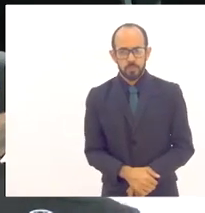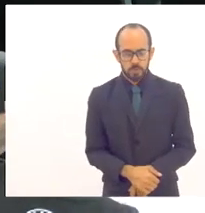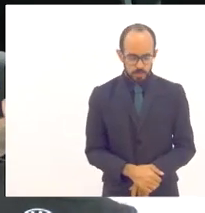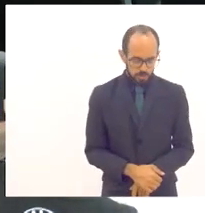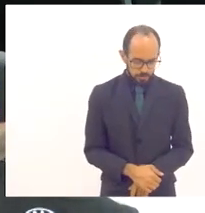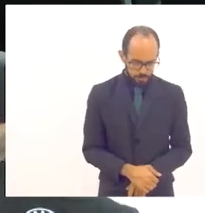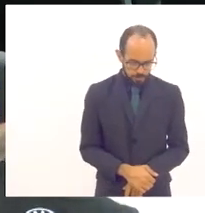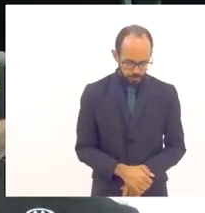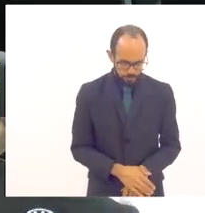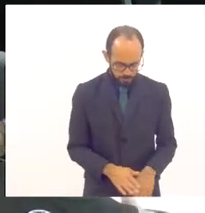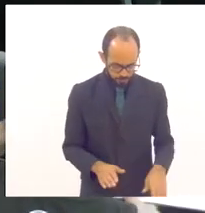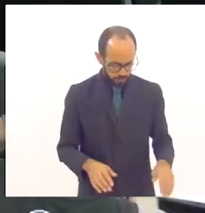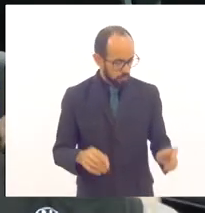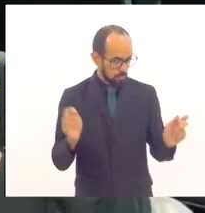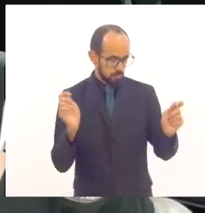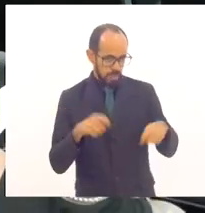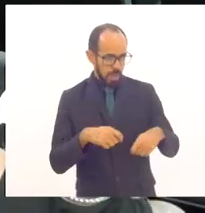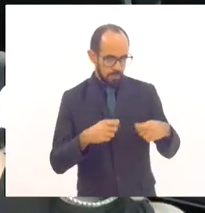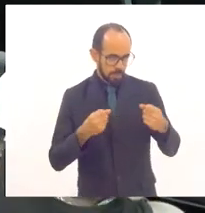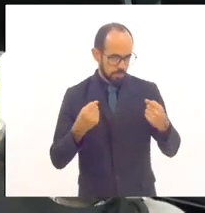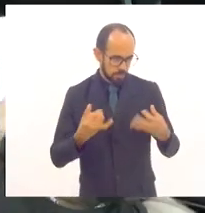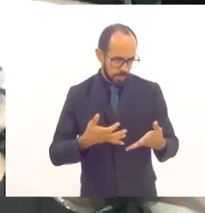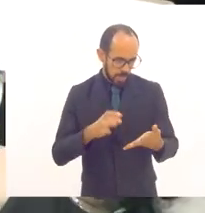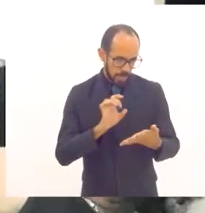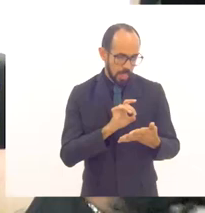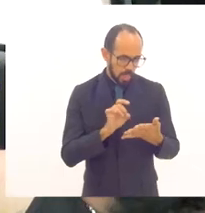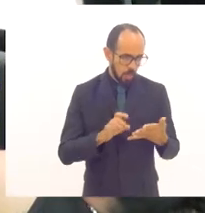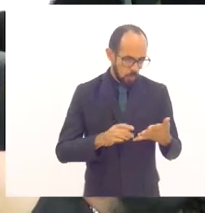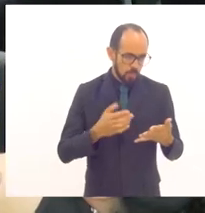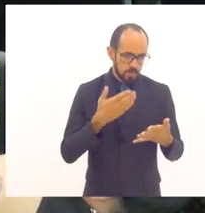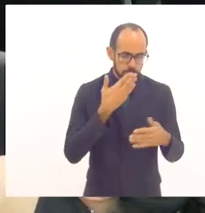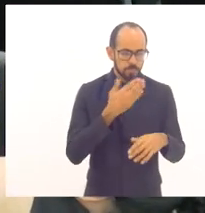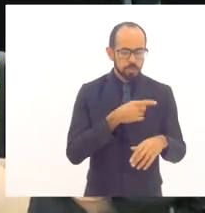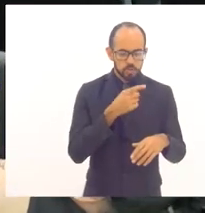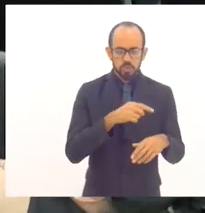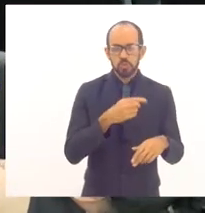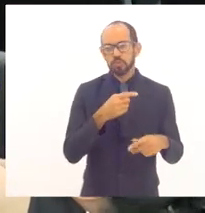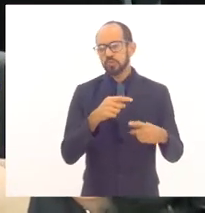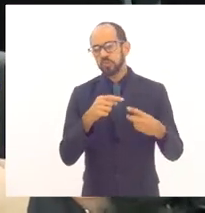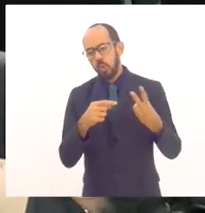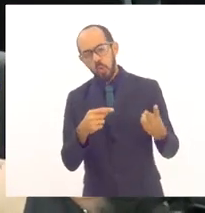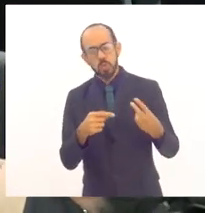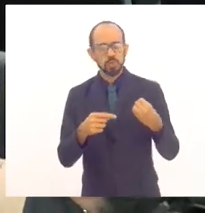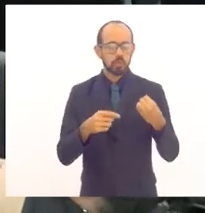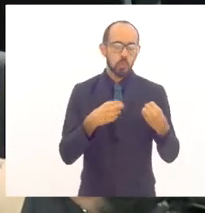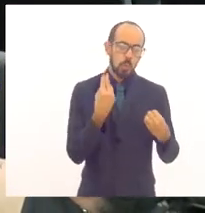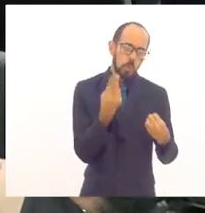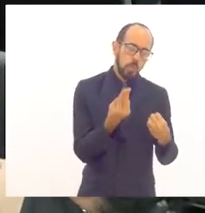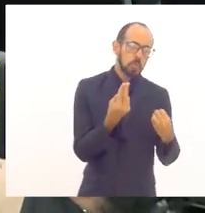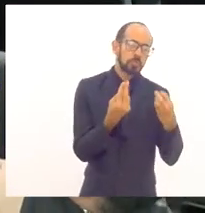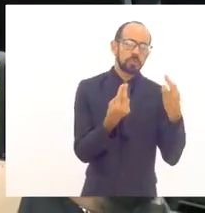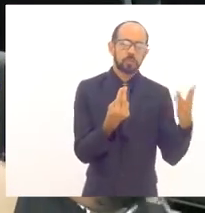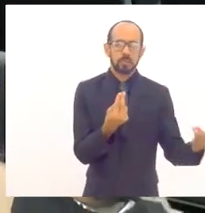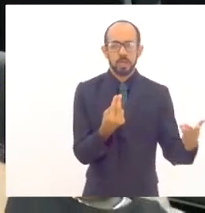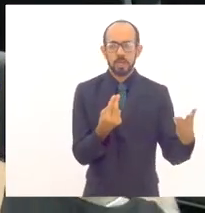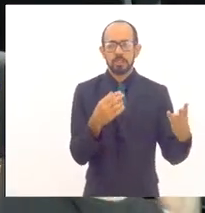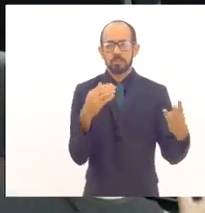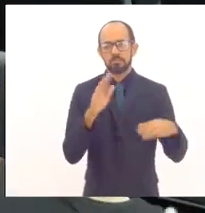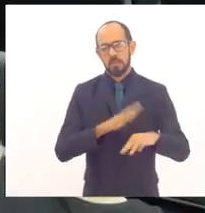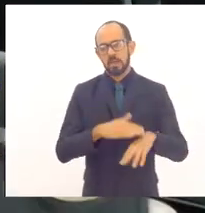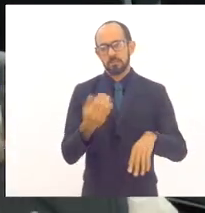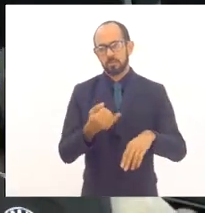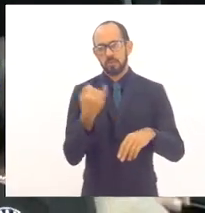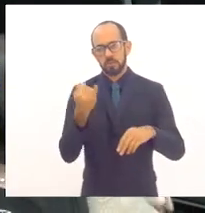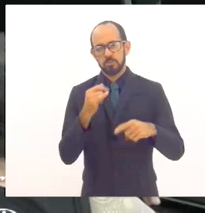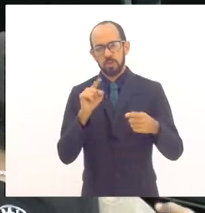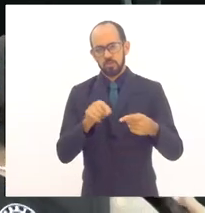A gente não vai discutir um por um. Não, não mas vai. Mas você chamasse a atenção dos 2 ou 3 mais importantes para... Dá um foco também para nós. Isso, eu